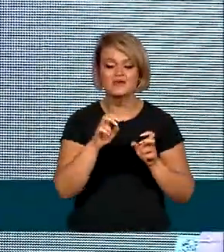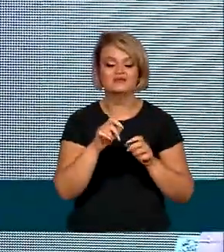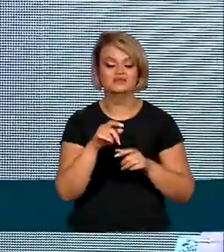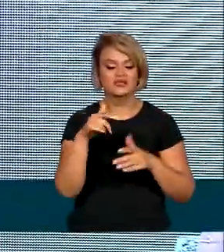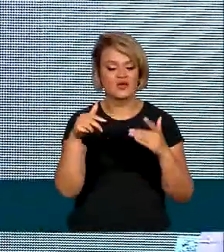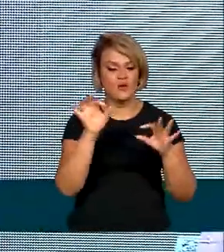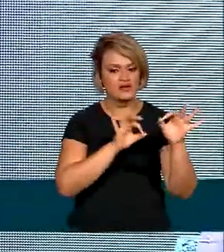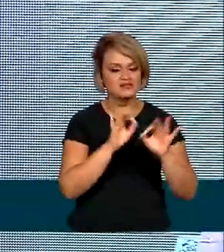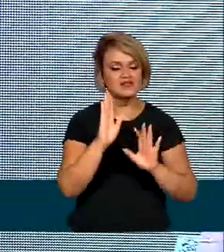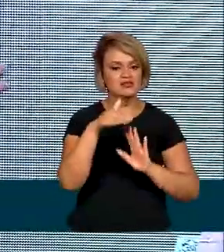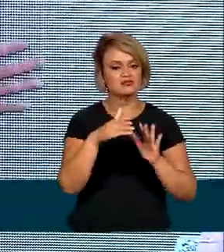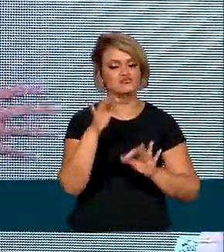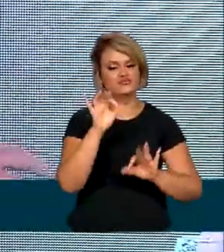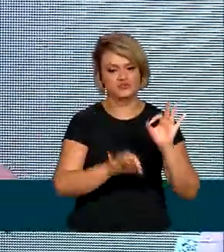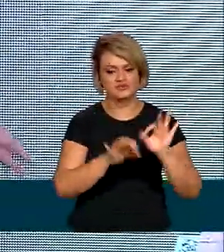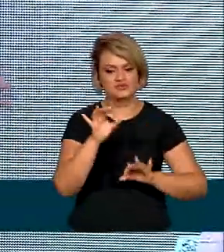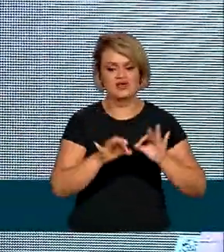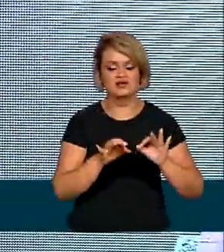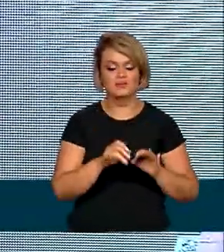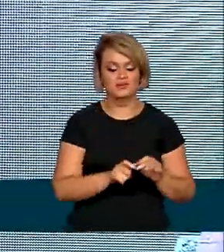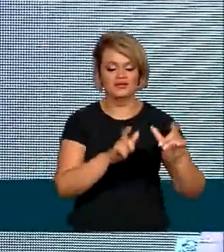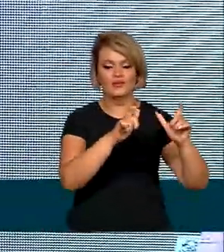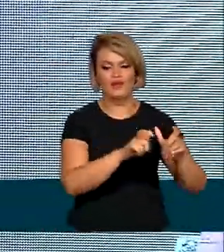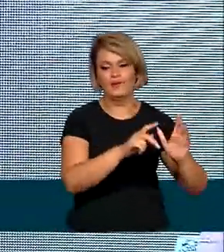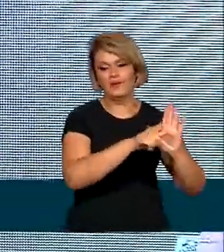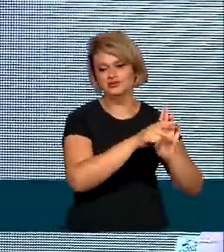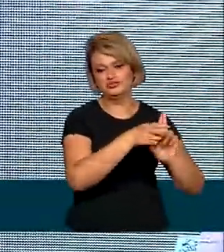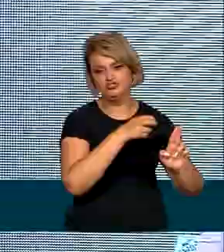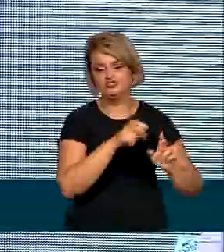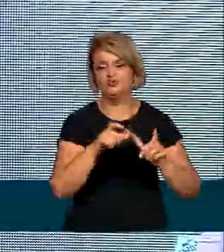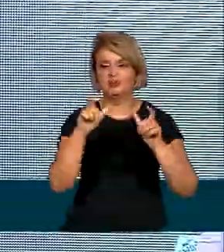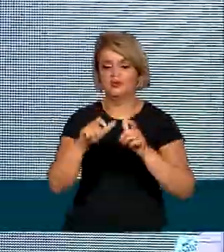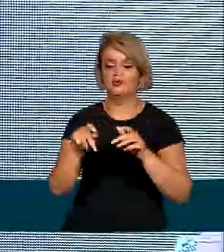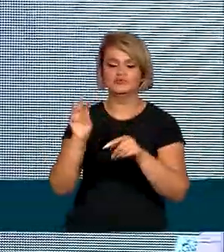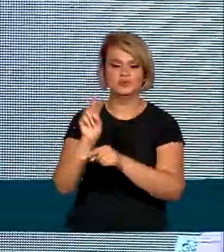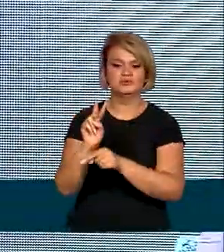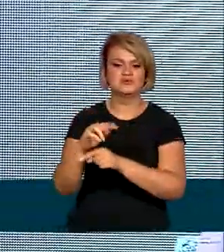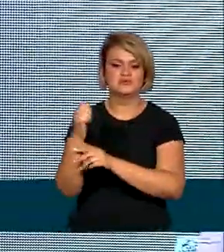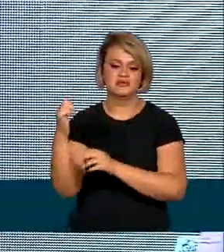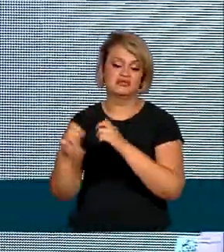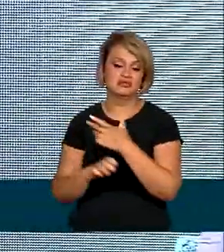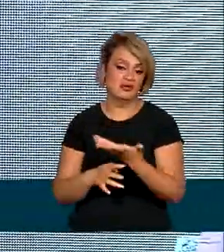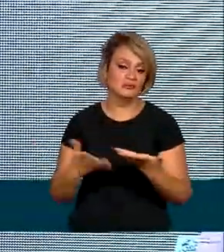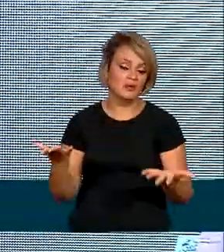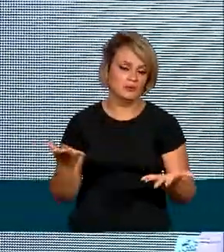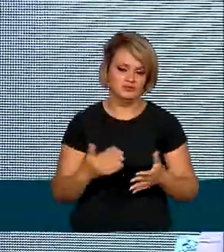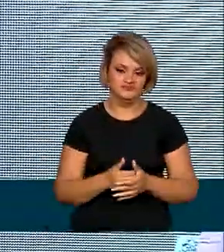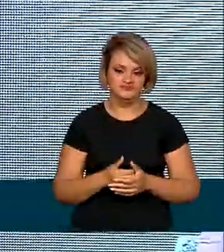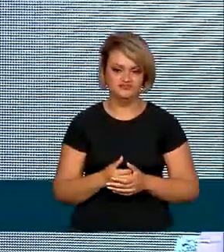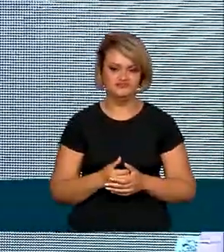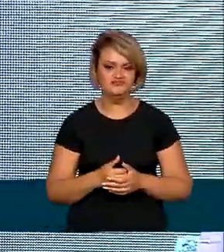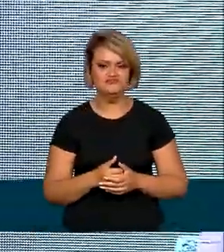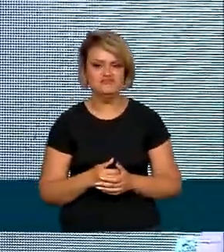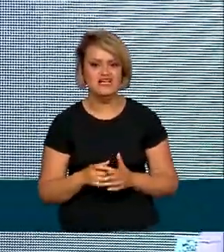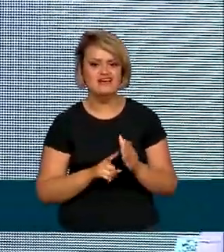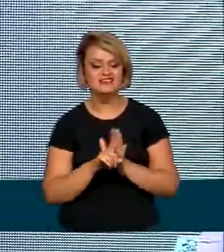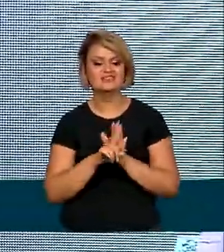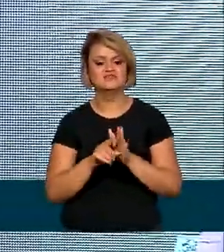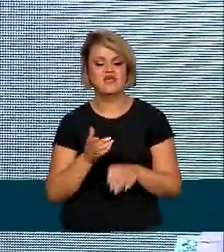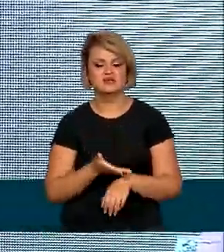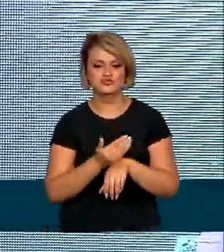judicializada porque tá em área indígena ou tá em área ambiental se análise é feita desde sempre